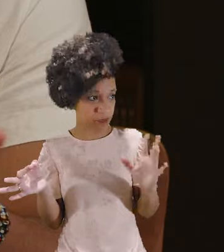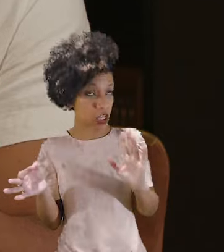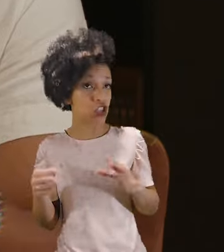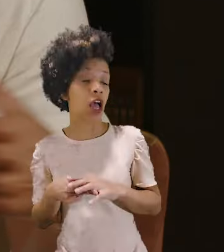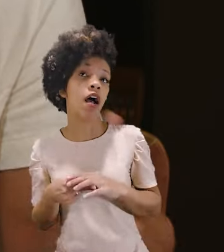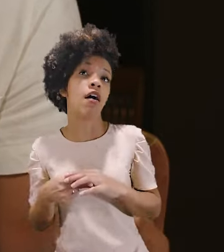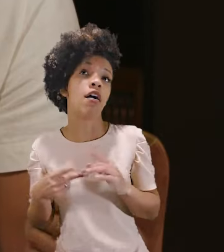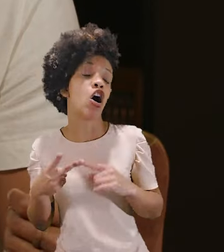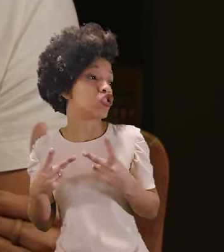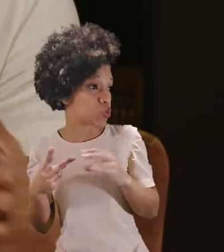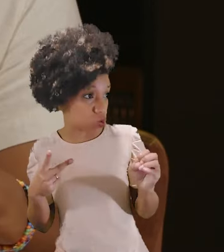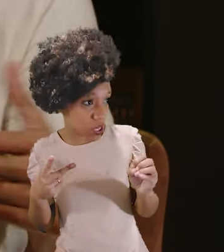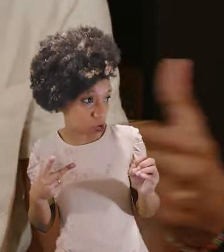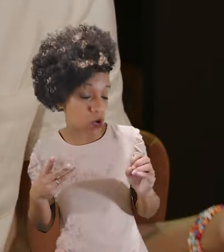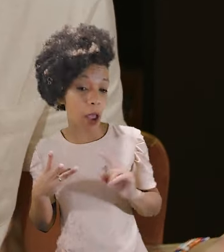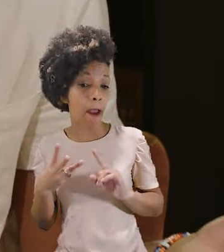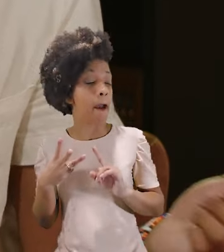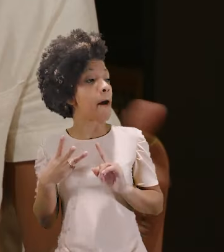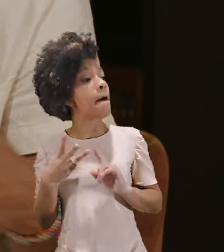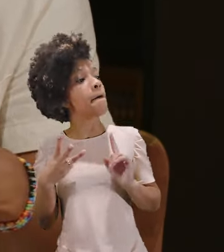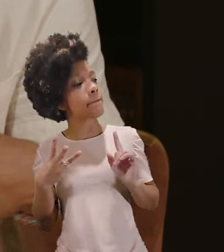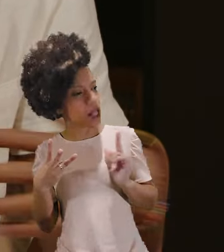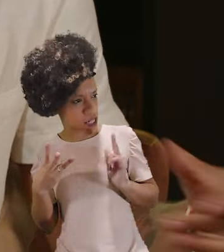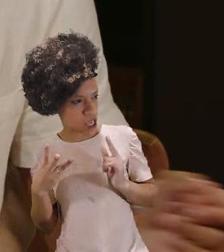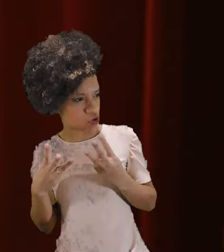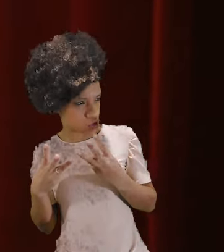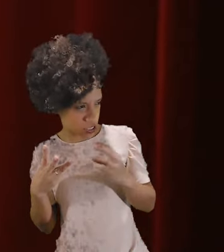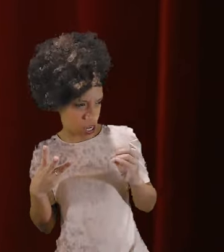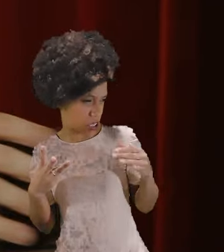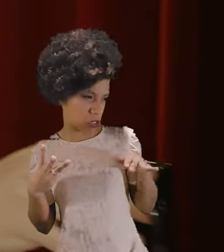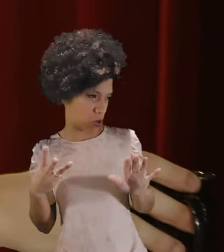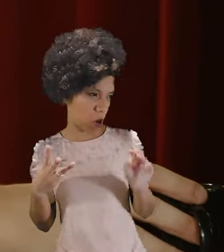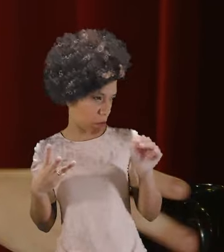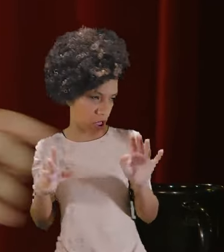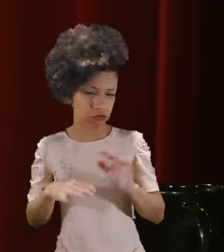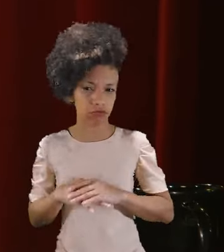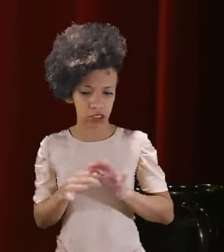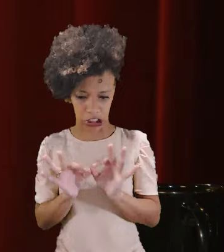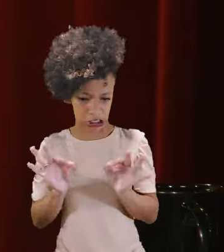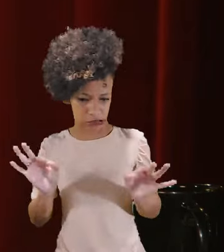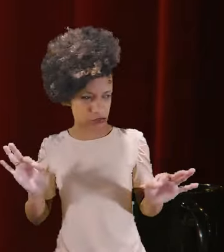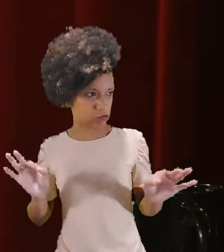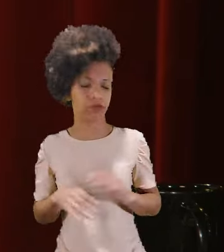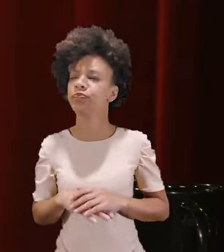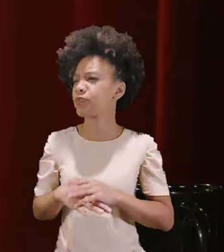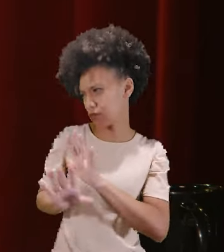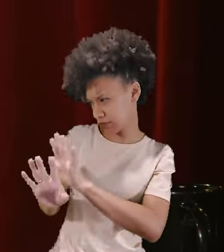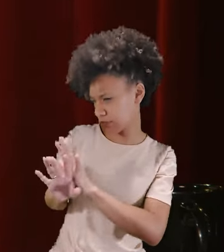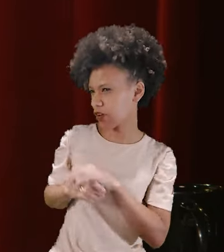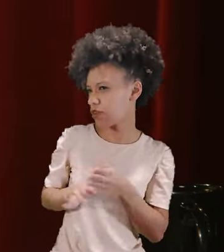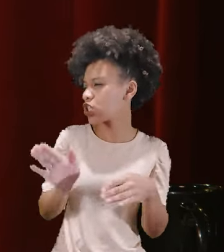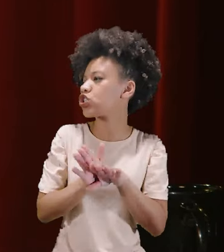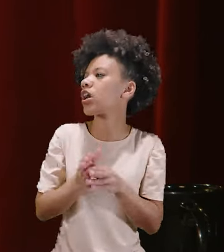eu pulei um cara de 200 mas atende 300 e pouco entendeu Tipo tem gigante tá aí tu chega em